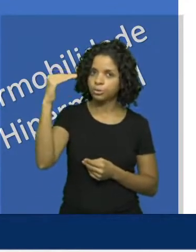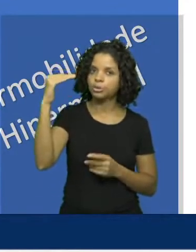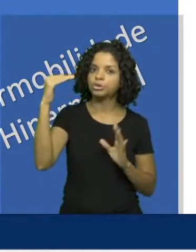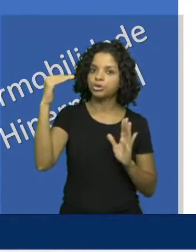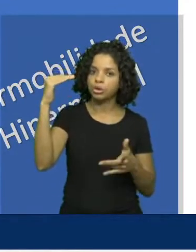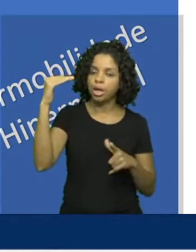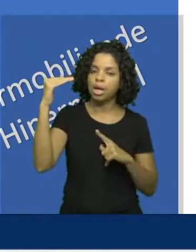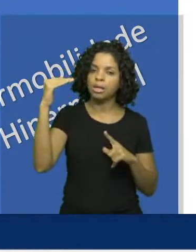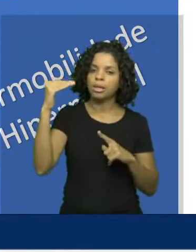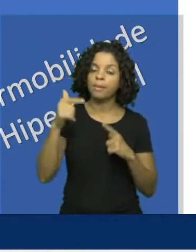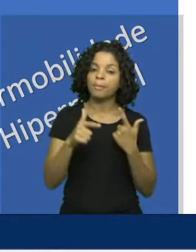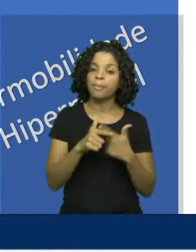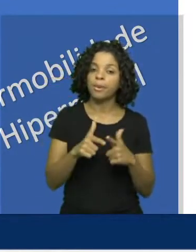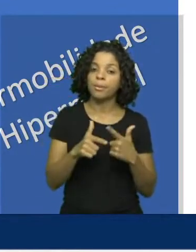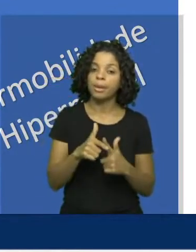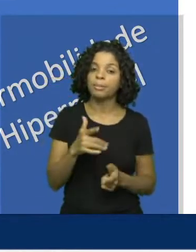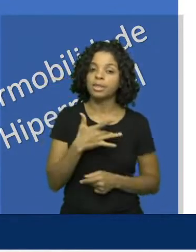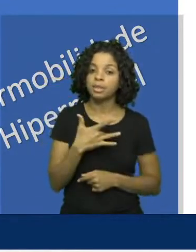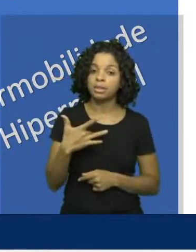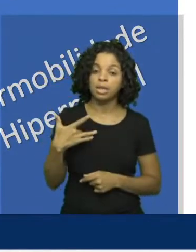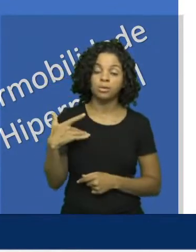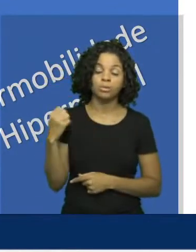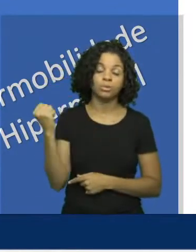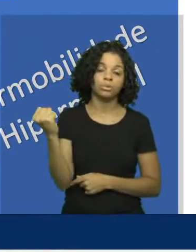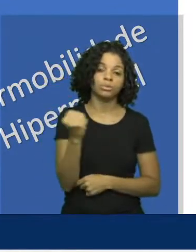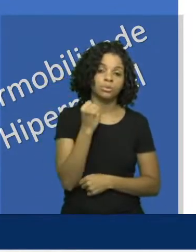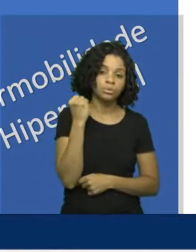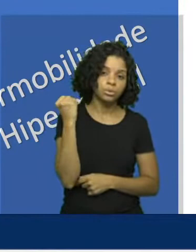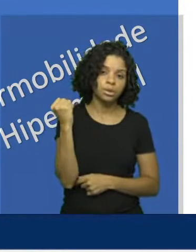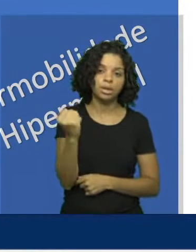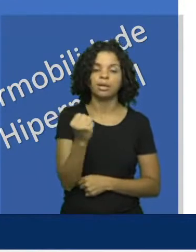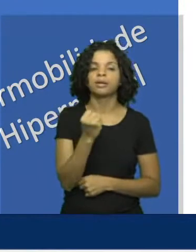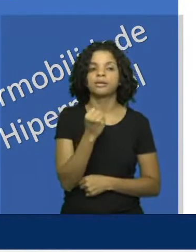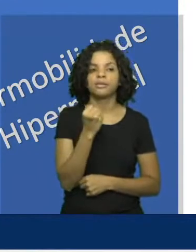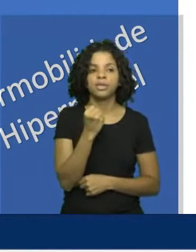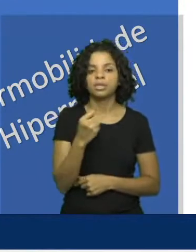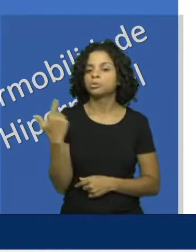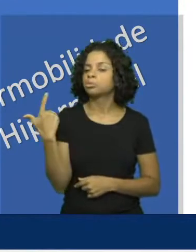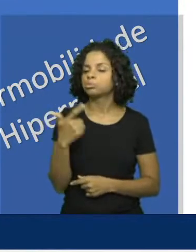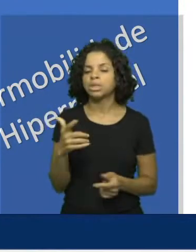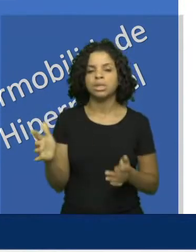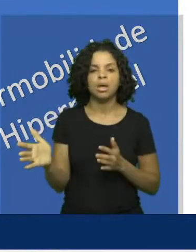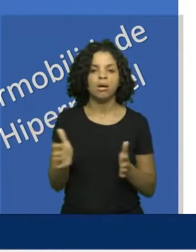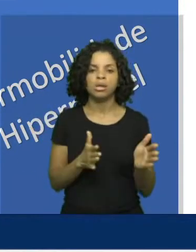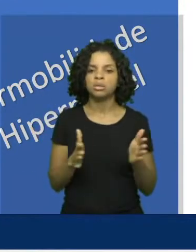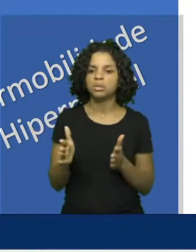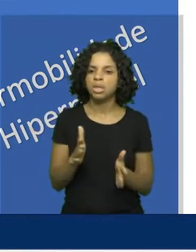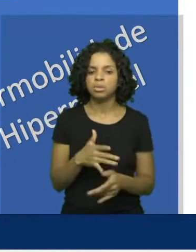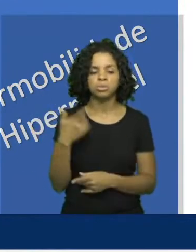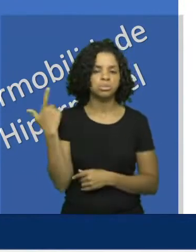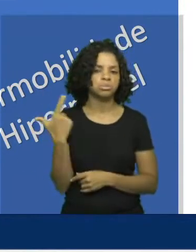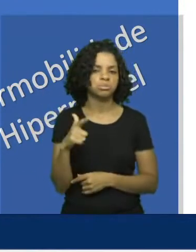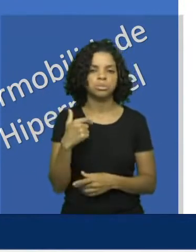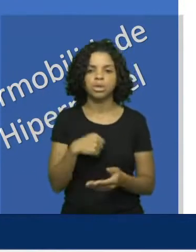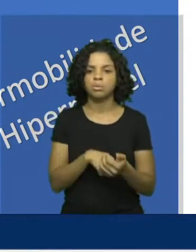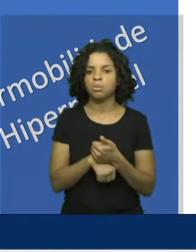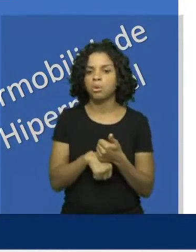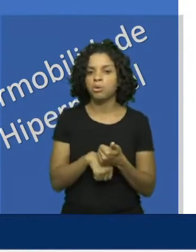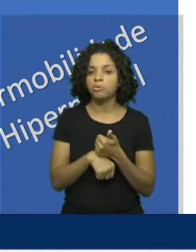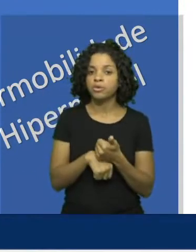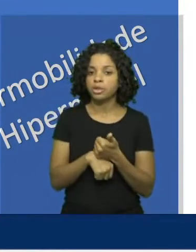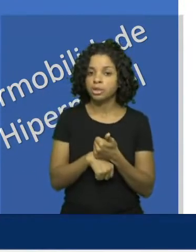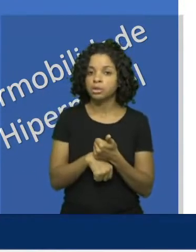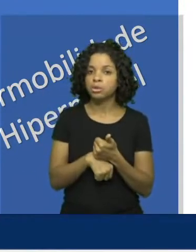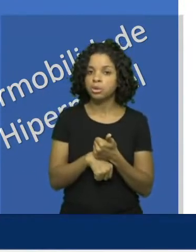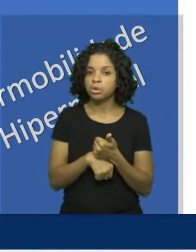saúde, problemas graves até, que não têm acesso a serviços profissionais que entendam e que respeitam